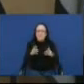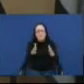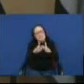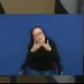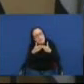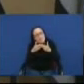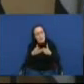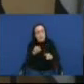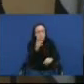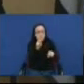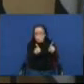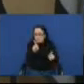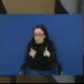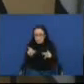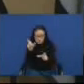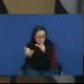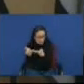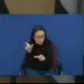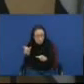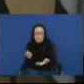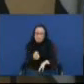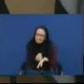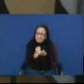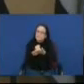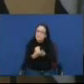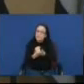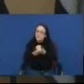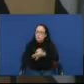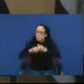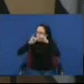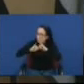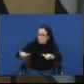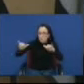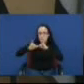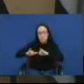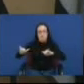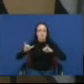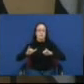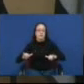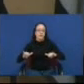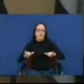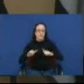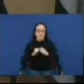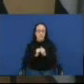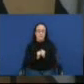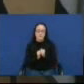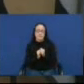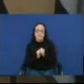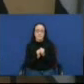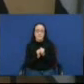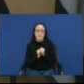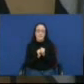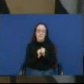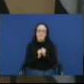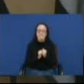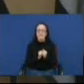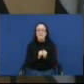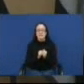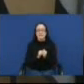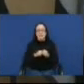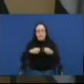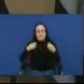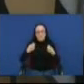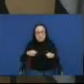gente a divulgar essa informação, a levar essa informação para a população, porque a gente sabe que